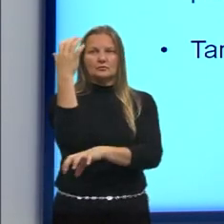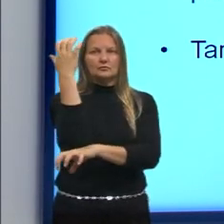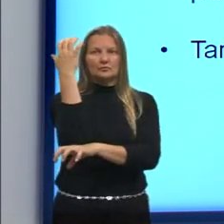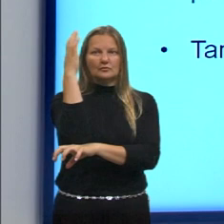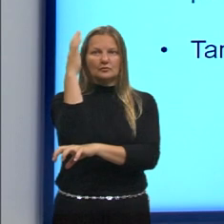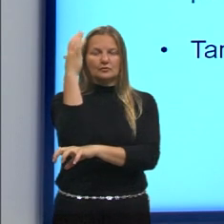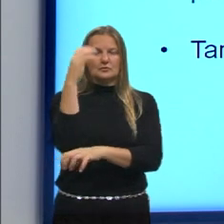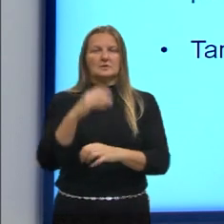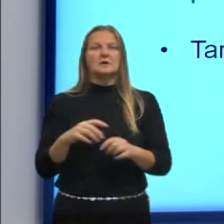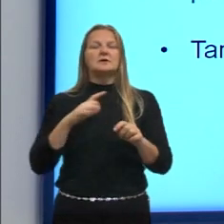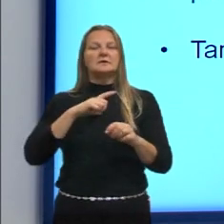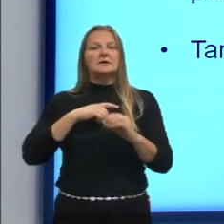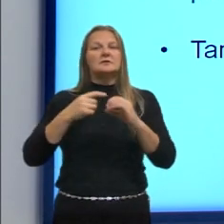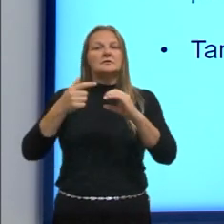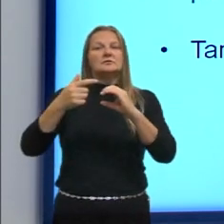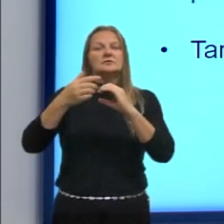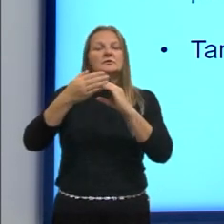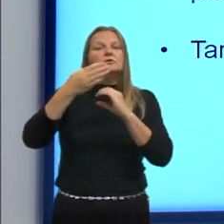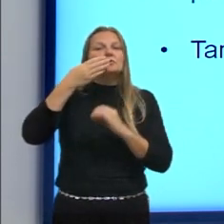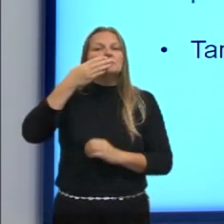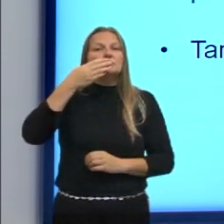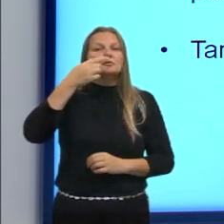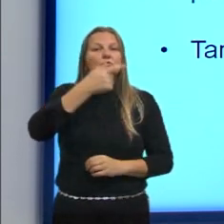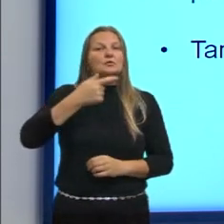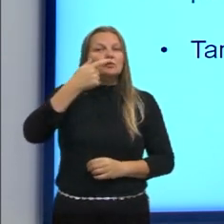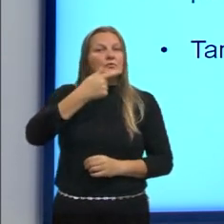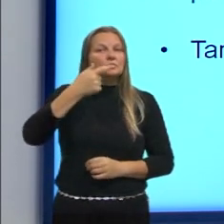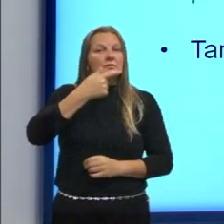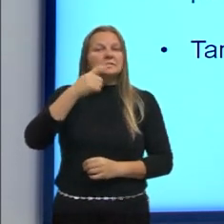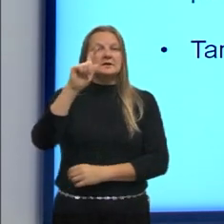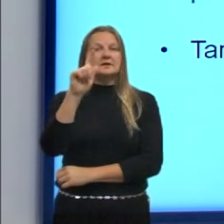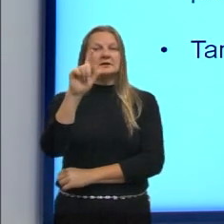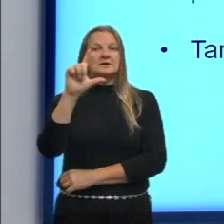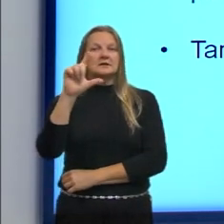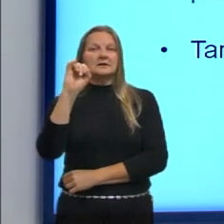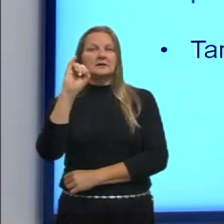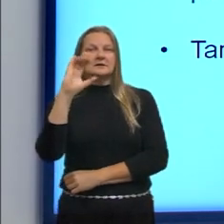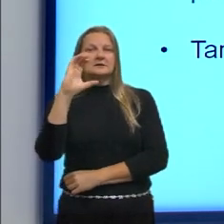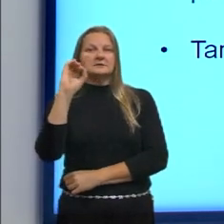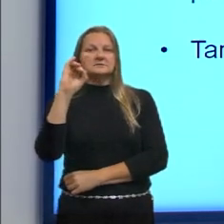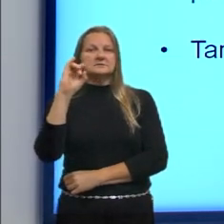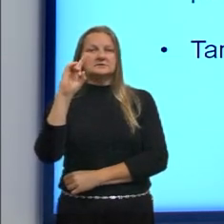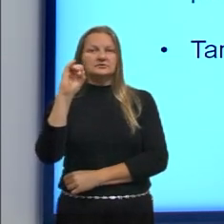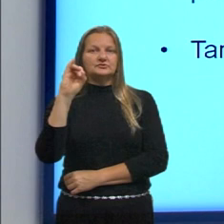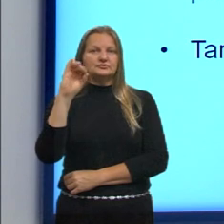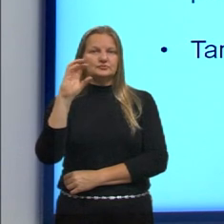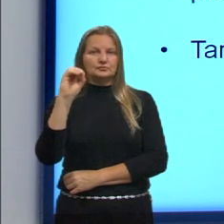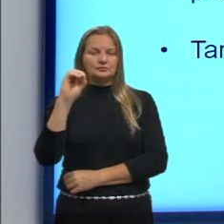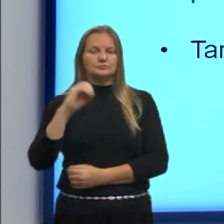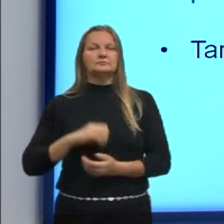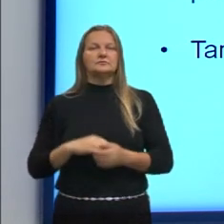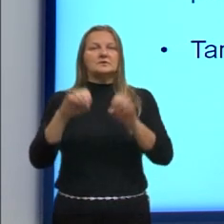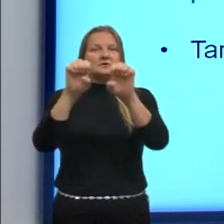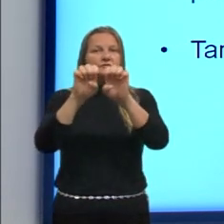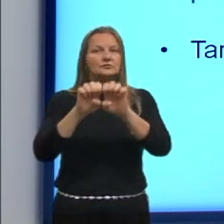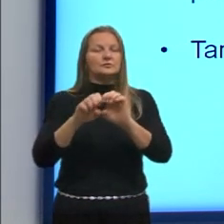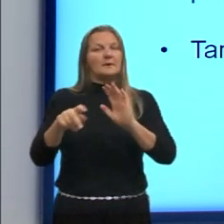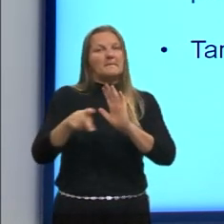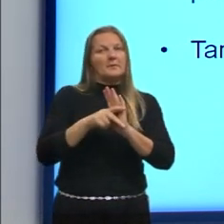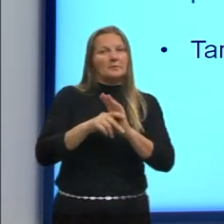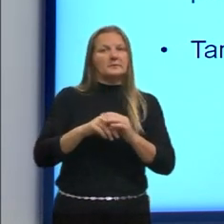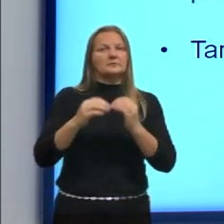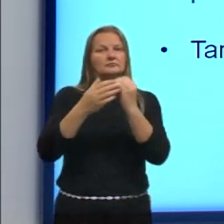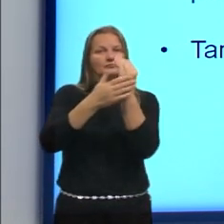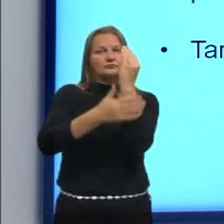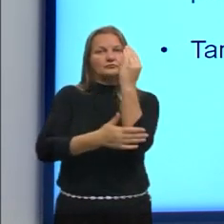é um glicídio com função estrutural Essa é a classificação do carboidrato celulose e também